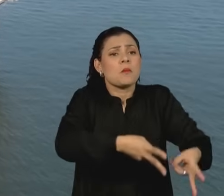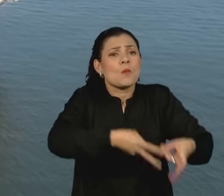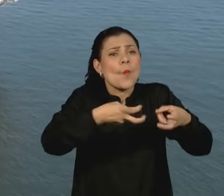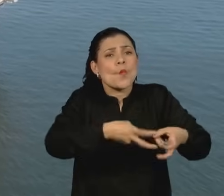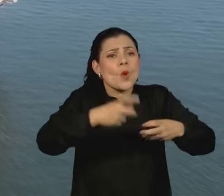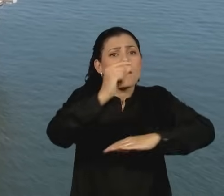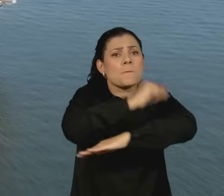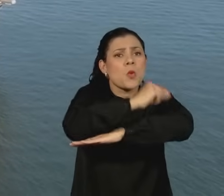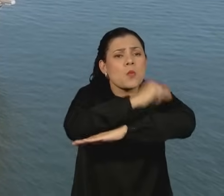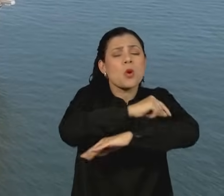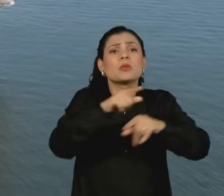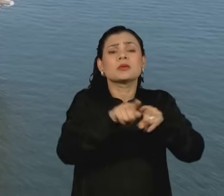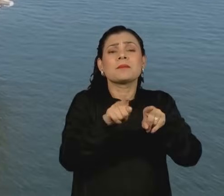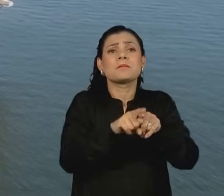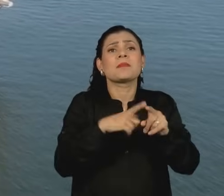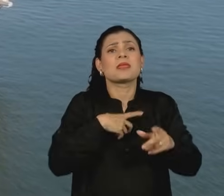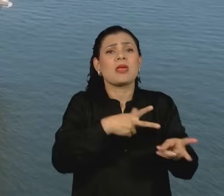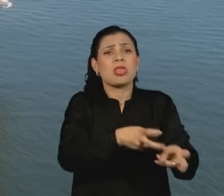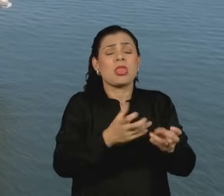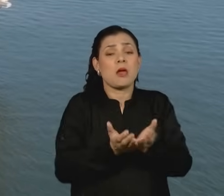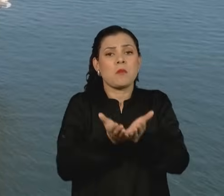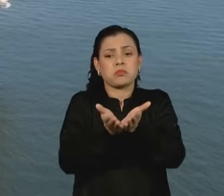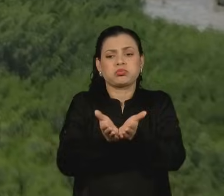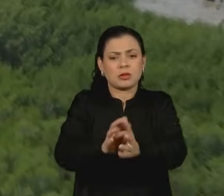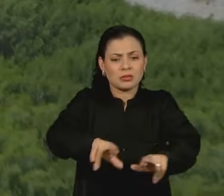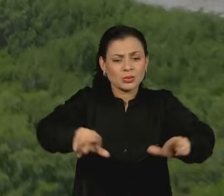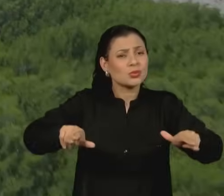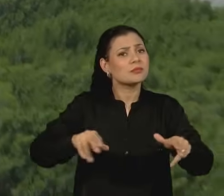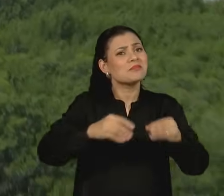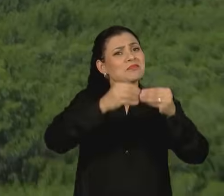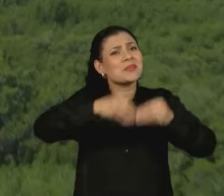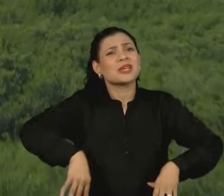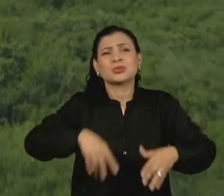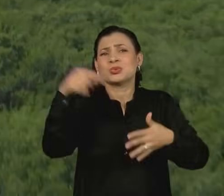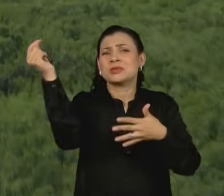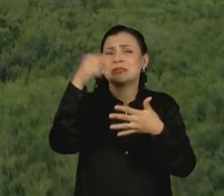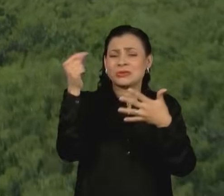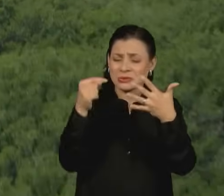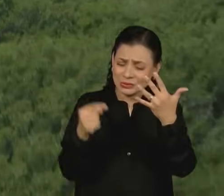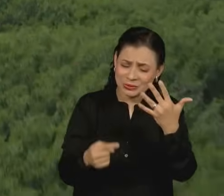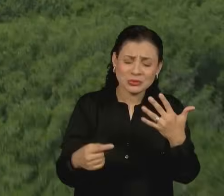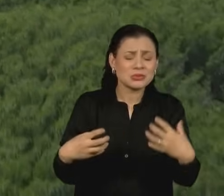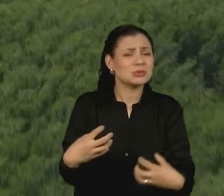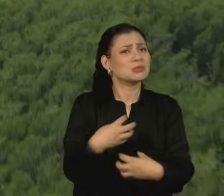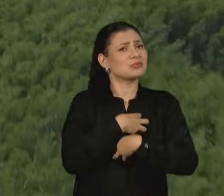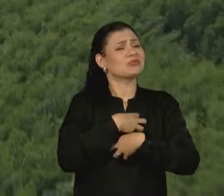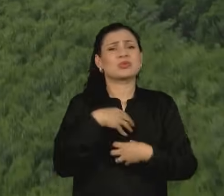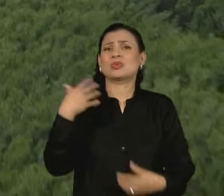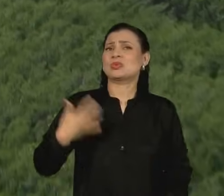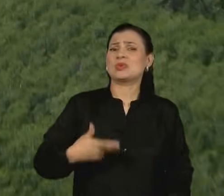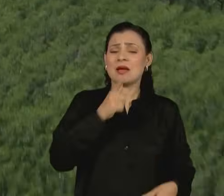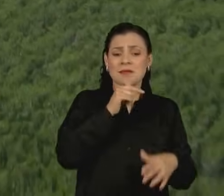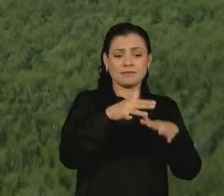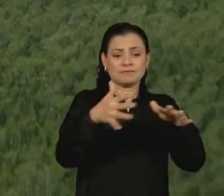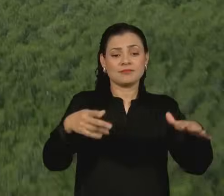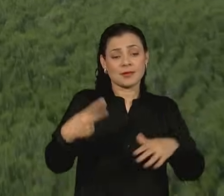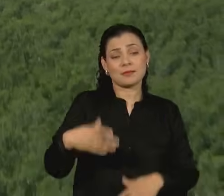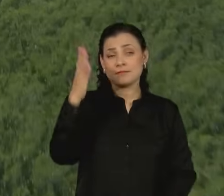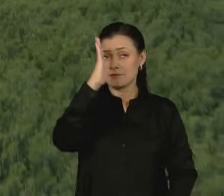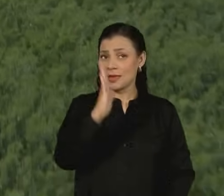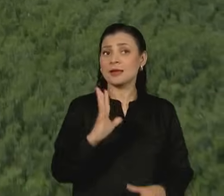petróleo, circulação de grandes navegações. São muitas as ameaças aos ecossistemas marinhos no